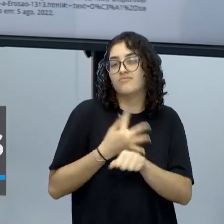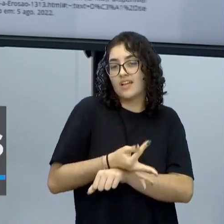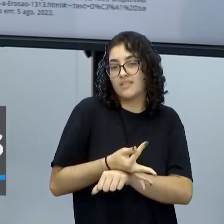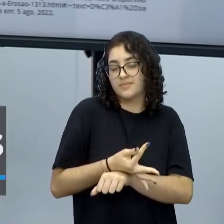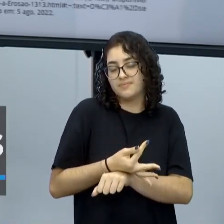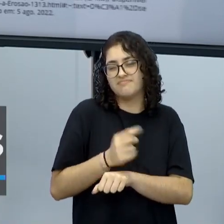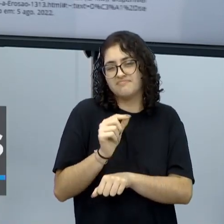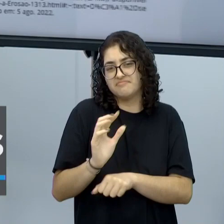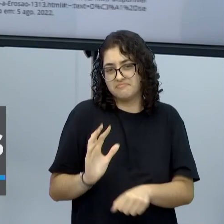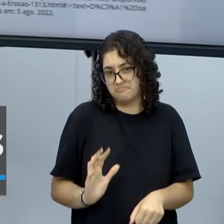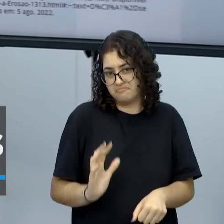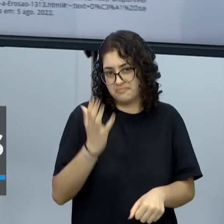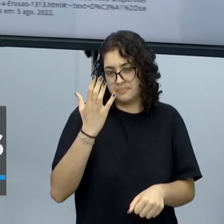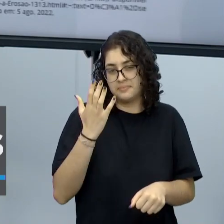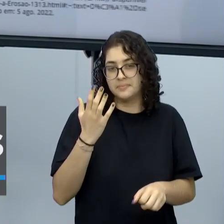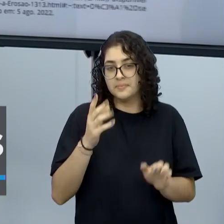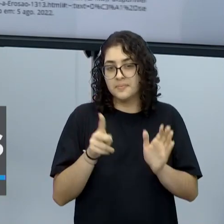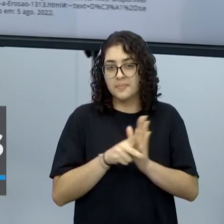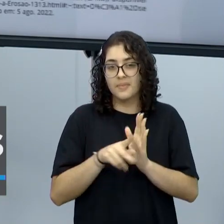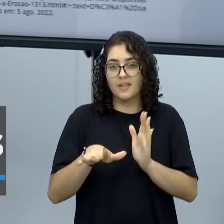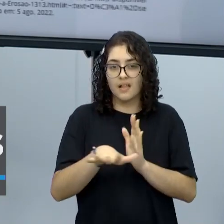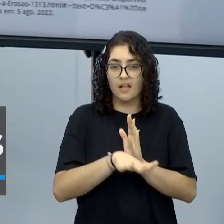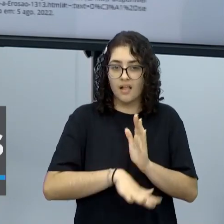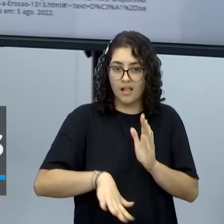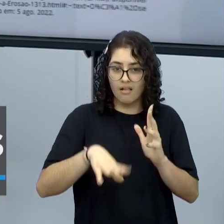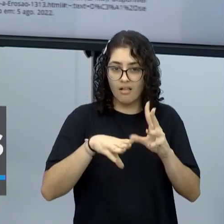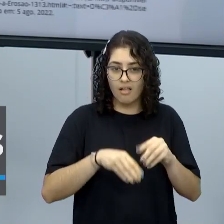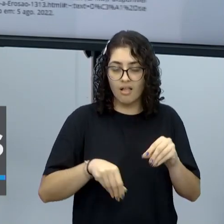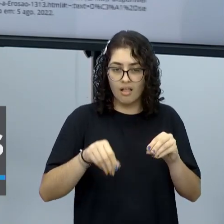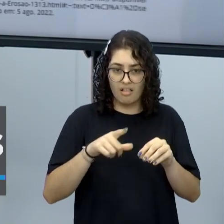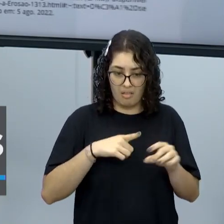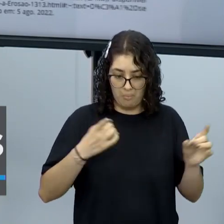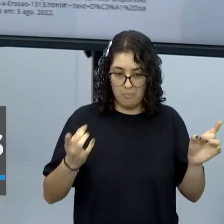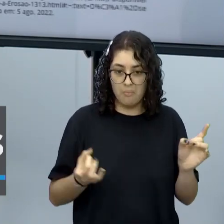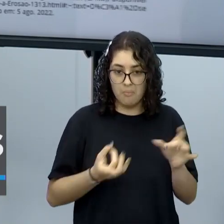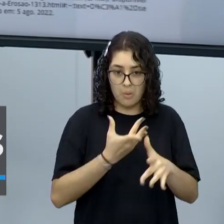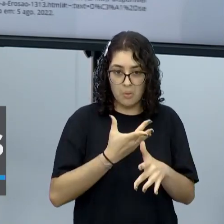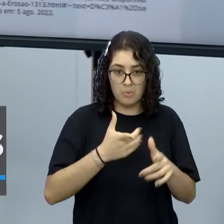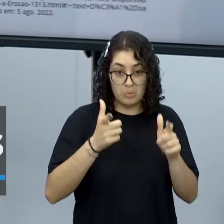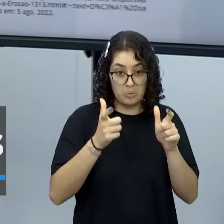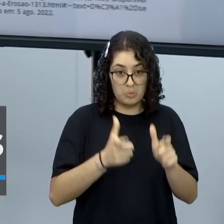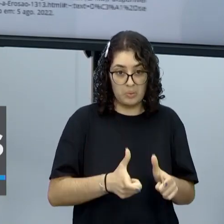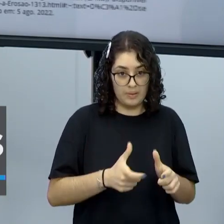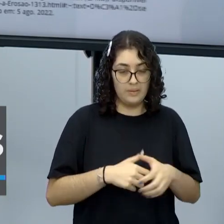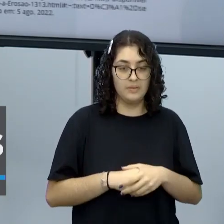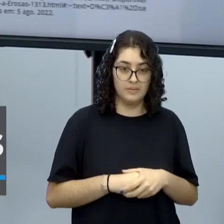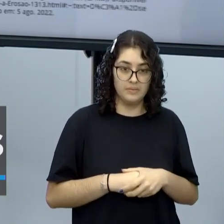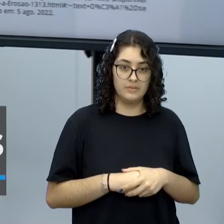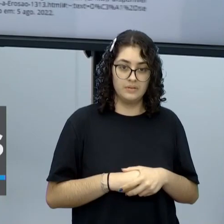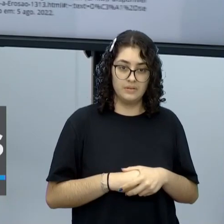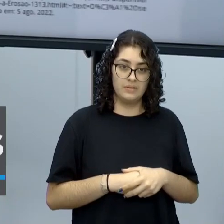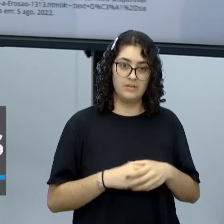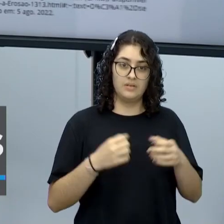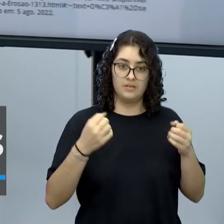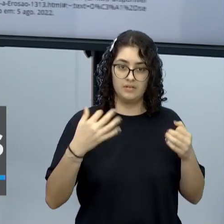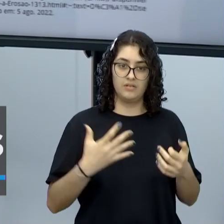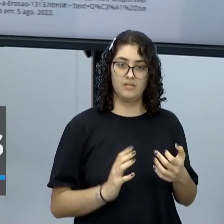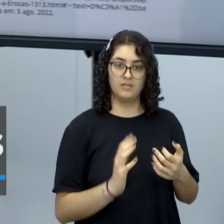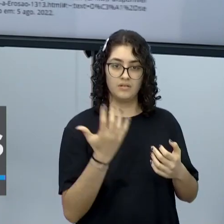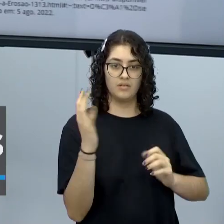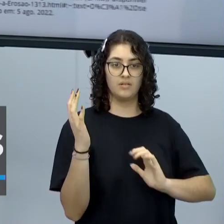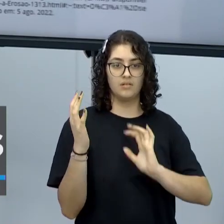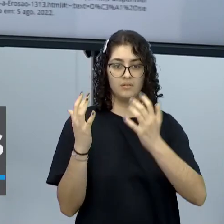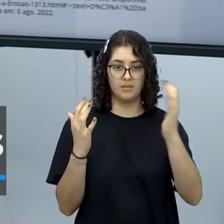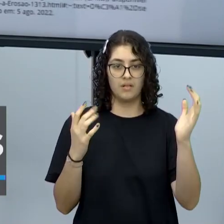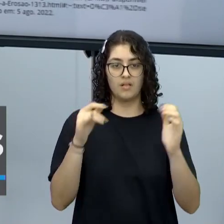O que acontece? Esse solo, ele está preparado para esse ambiente. E quando a gente fala em floresta, pensando, vamos